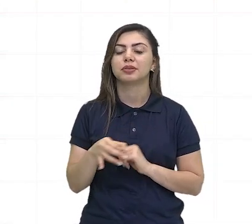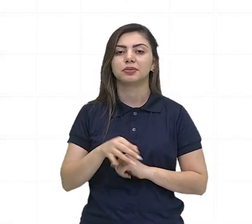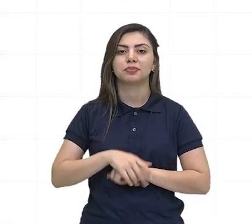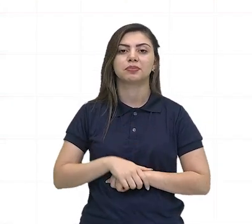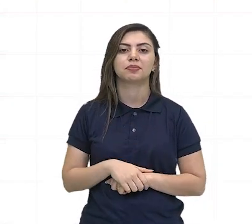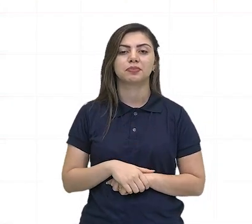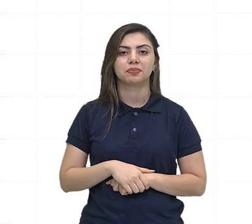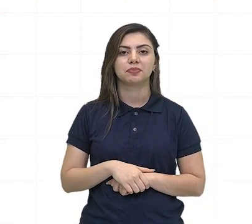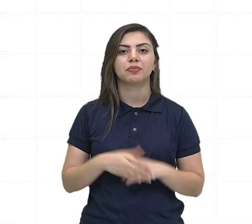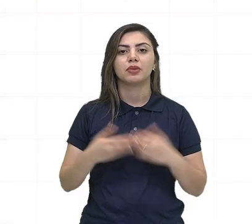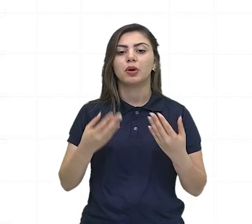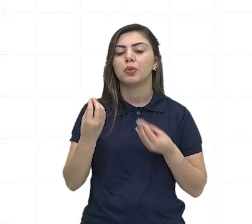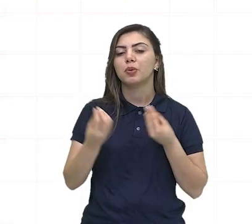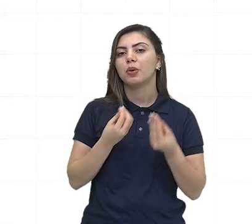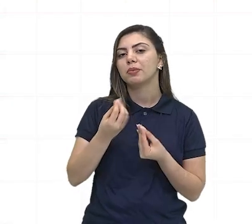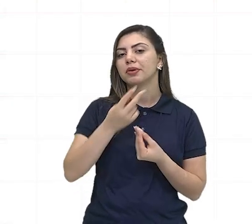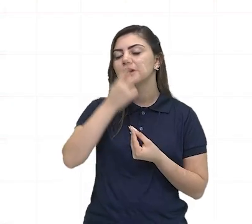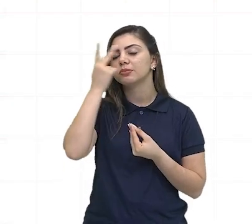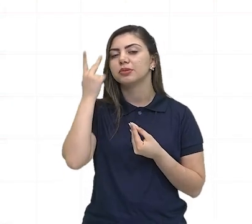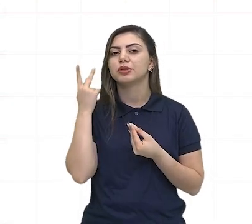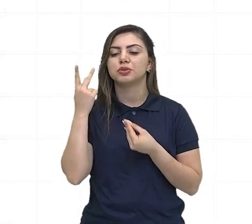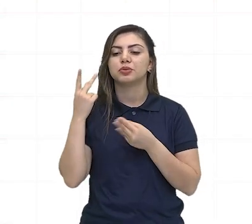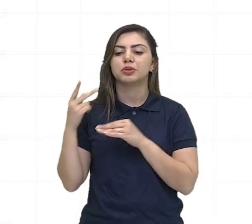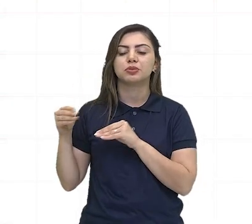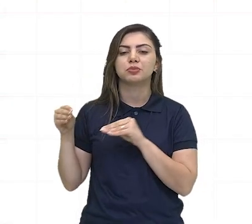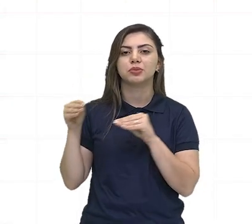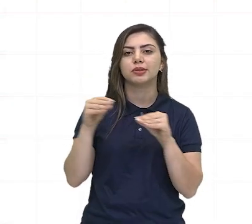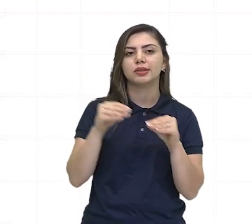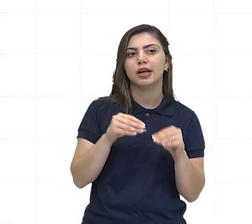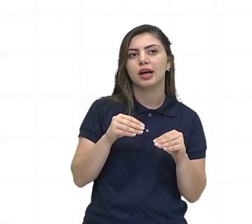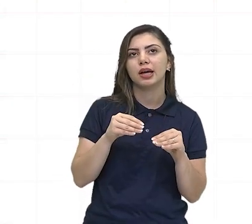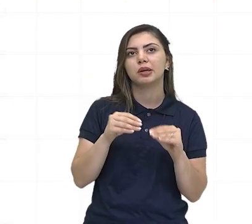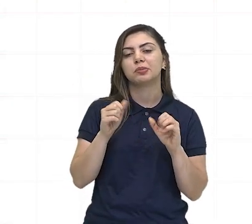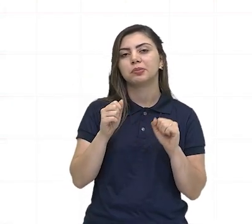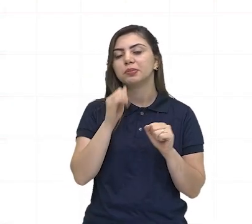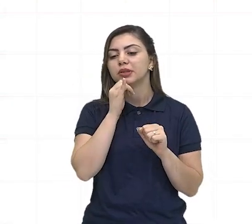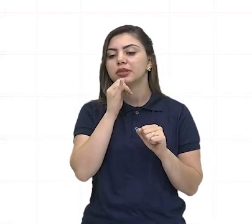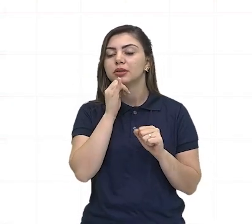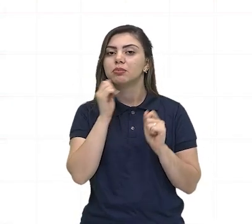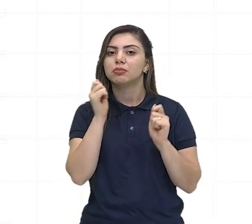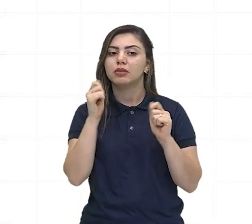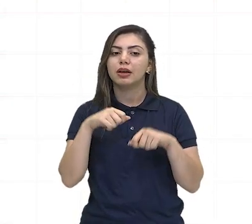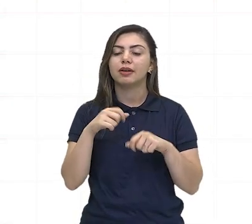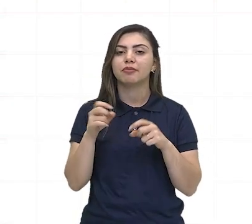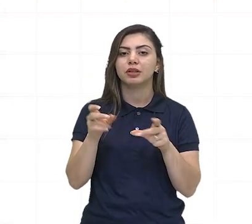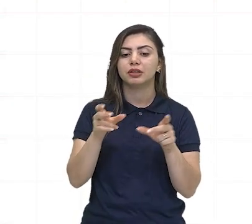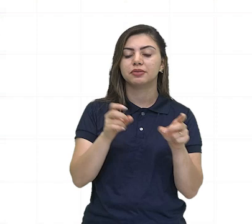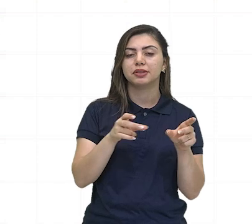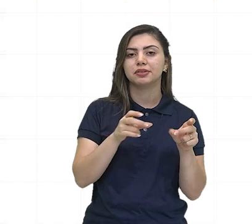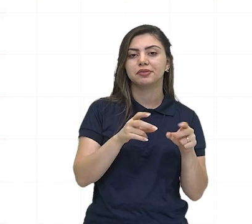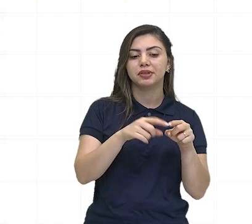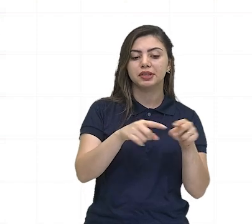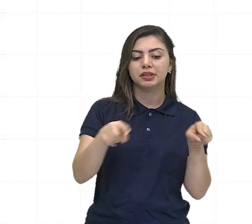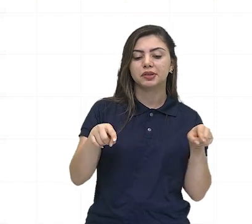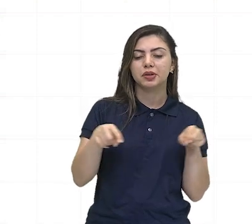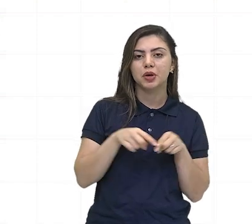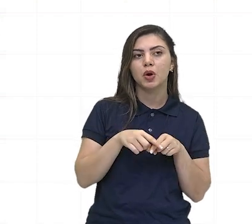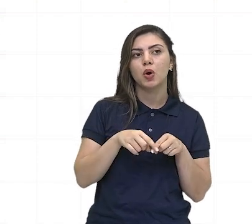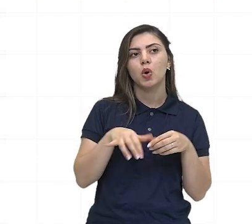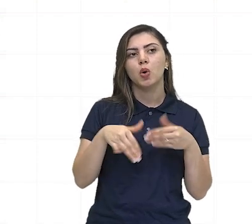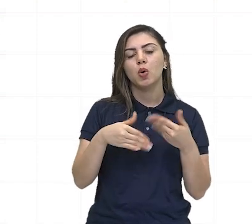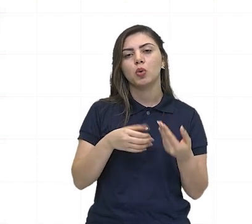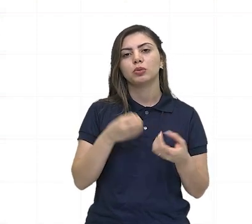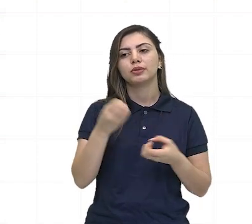ocupação. Essa ocupação que pode ter ocorrido através de um loteamento de terras, através de doação